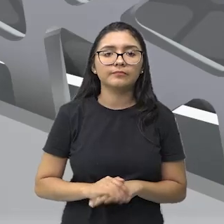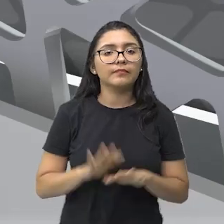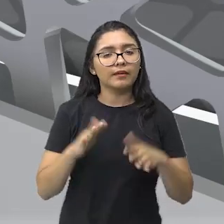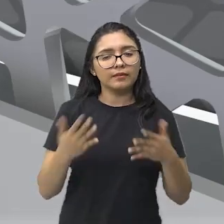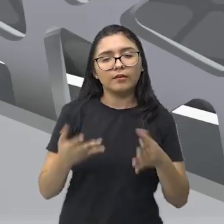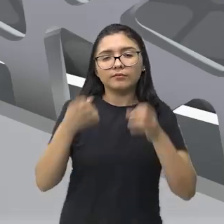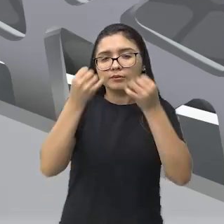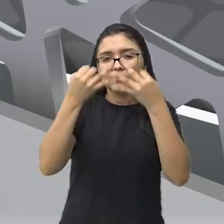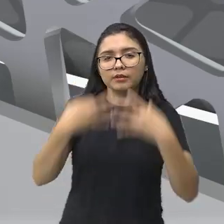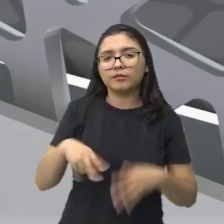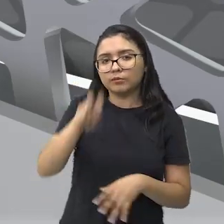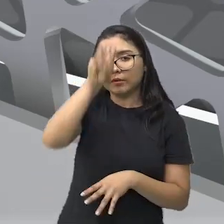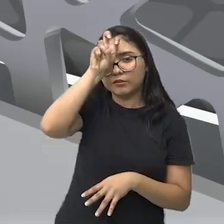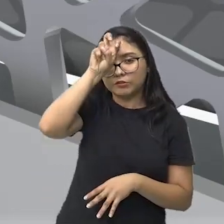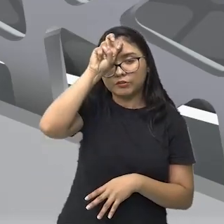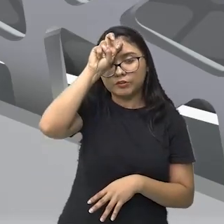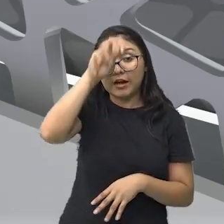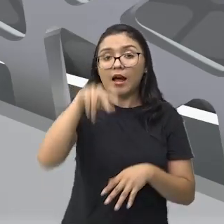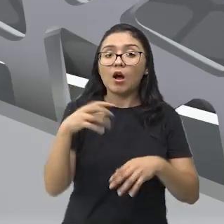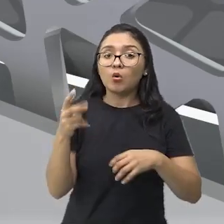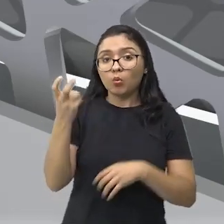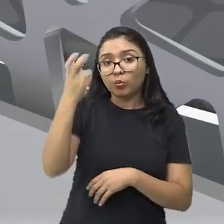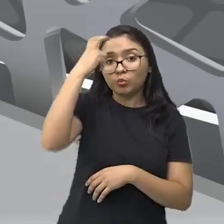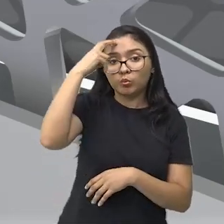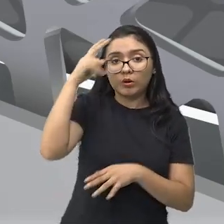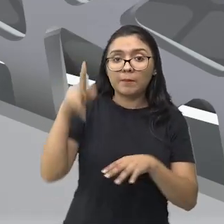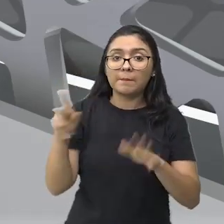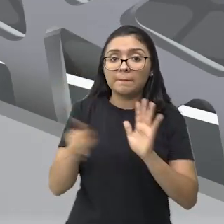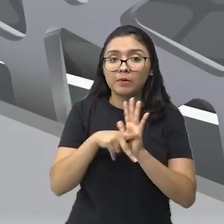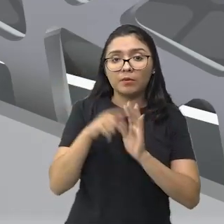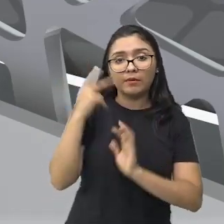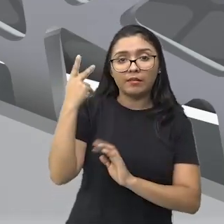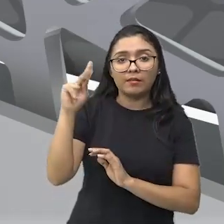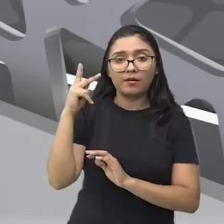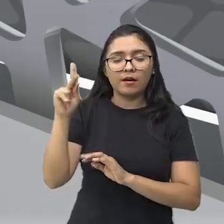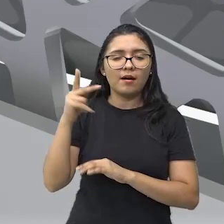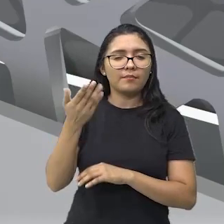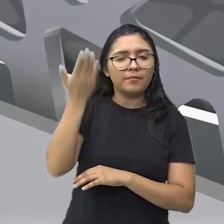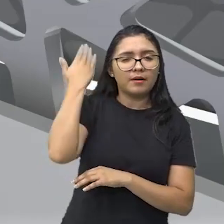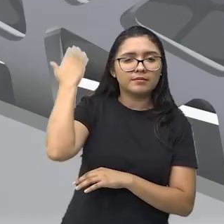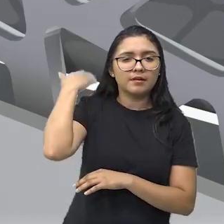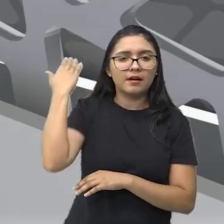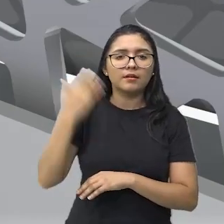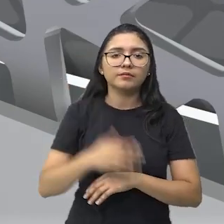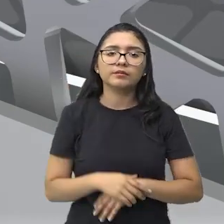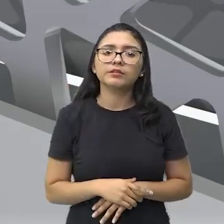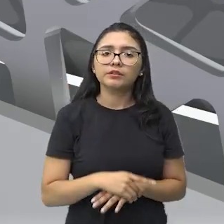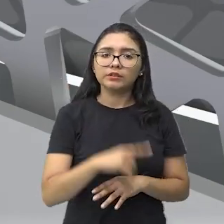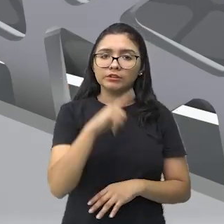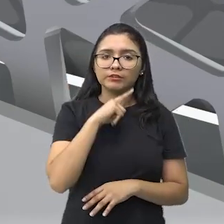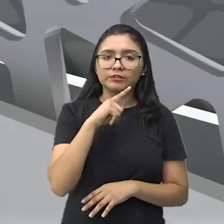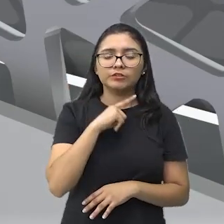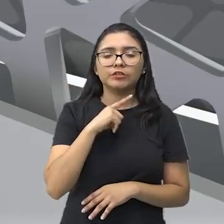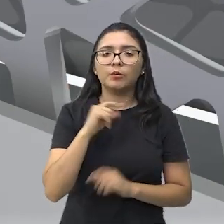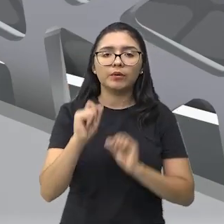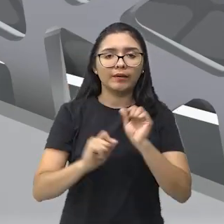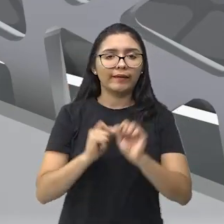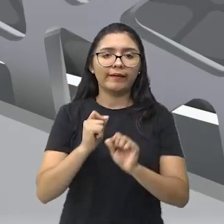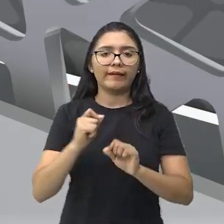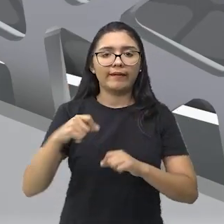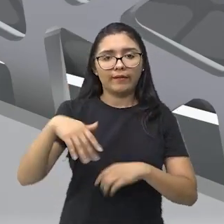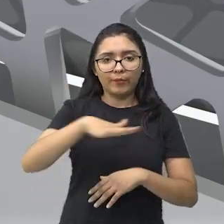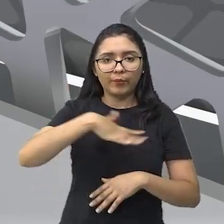pouquinho do Egito, nós sabemos que a cultura egípcia antiga, ela era envolta à questão do lado